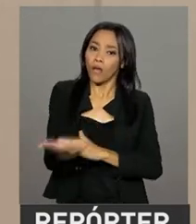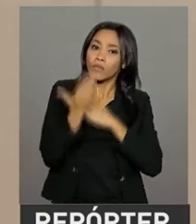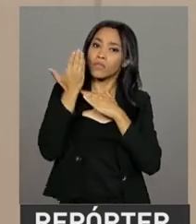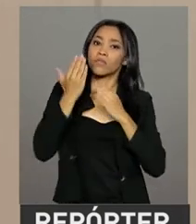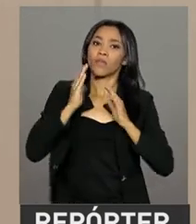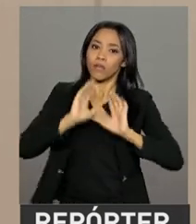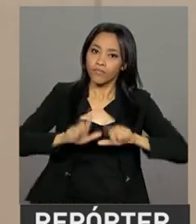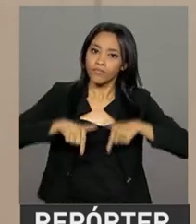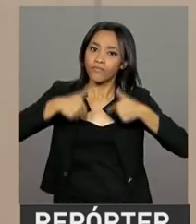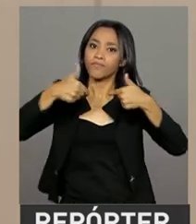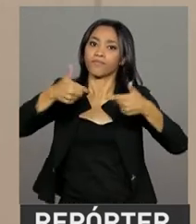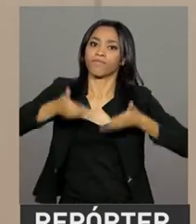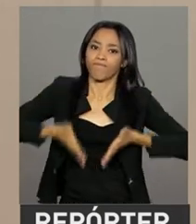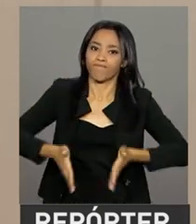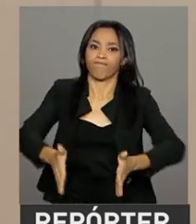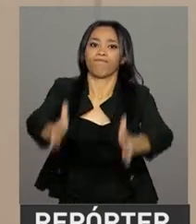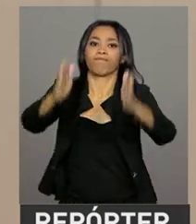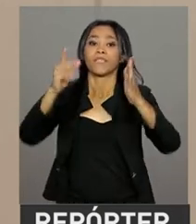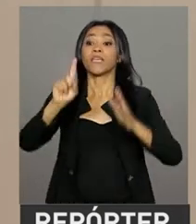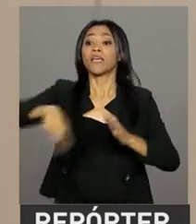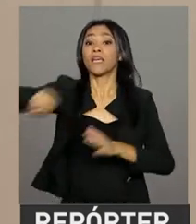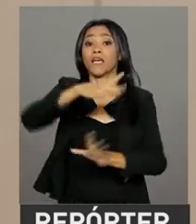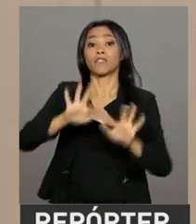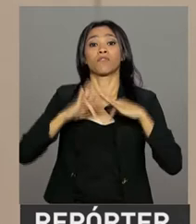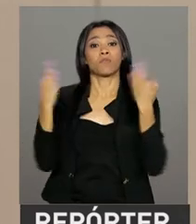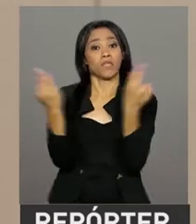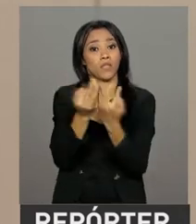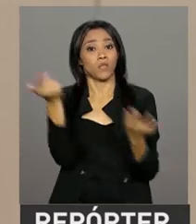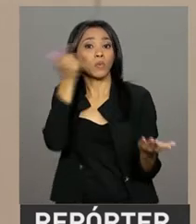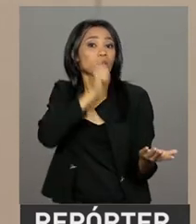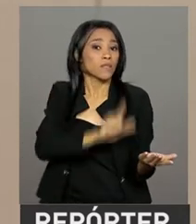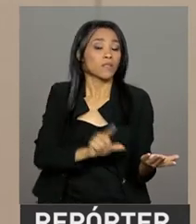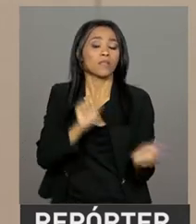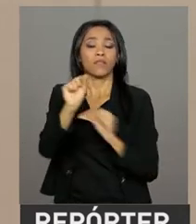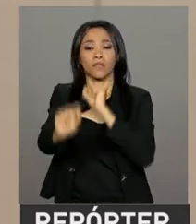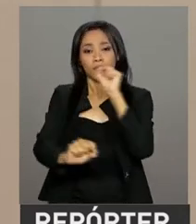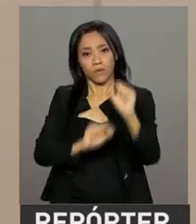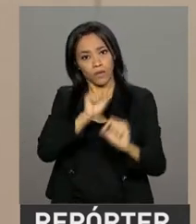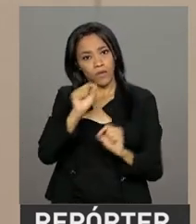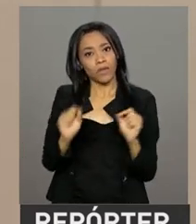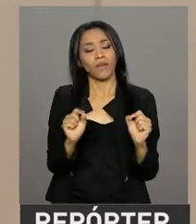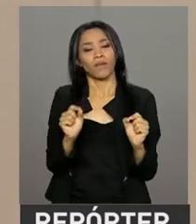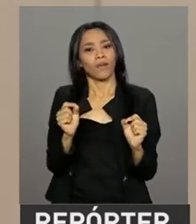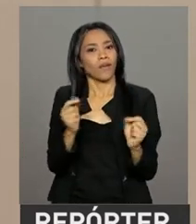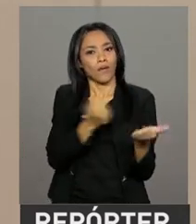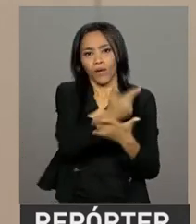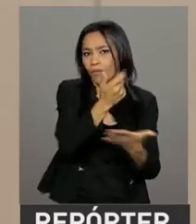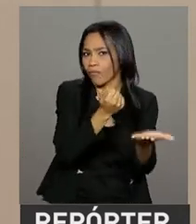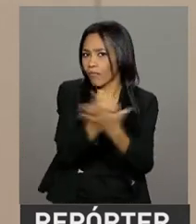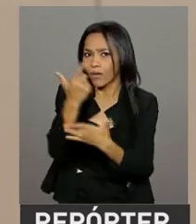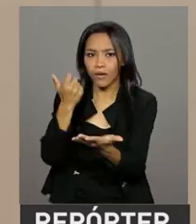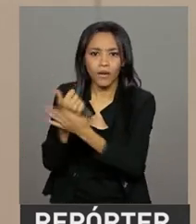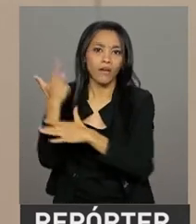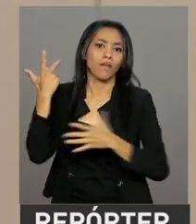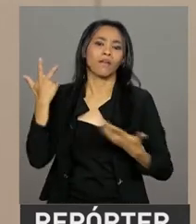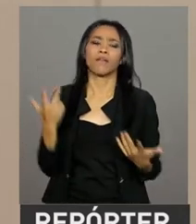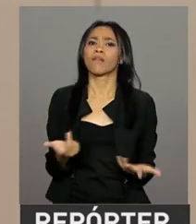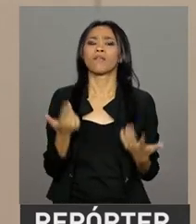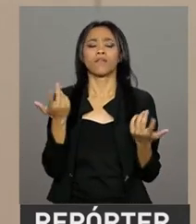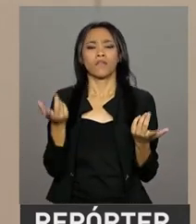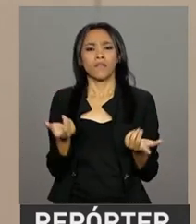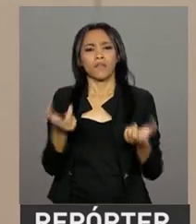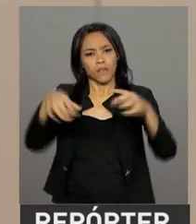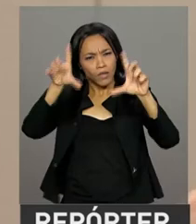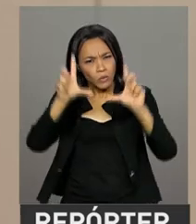a abrir espaço para que as famílias voltem a ampliar o seu consumo, tenham redução dos